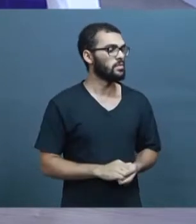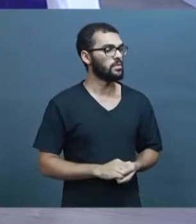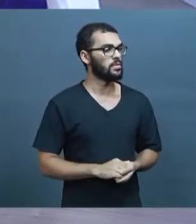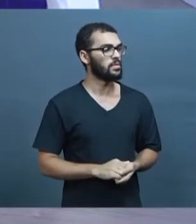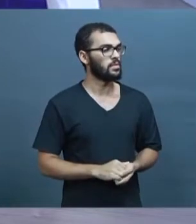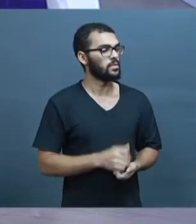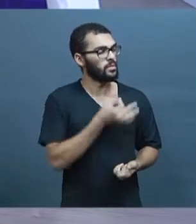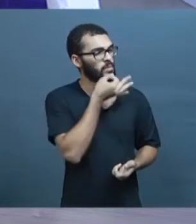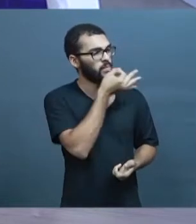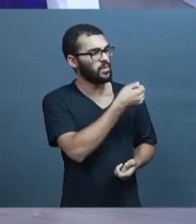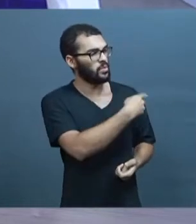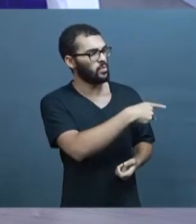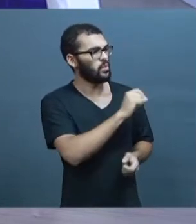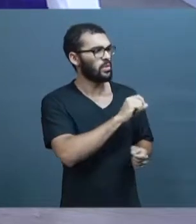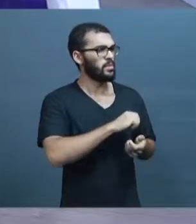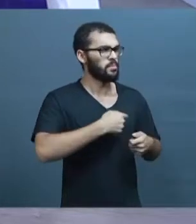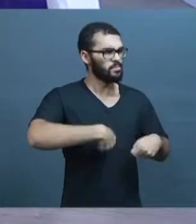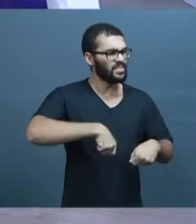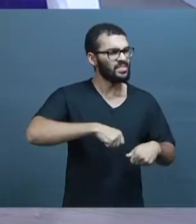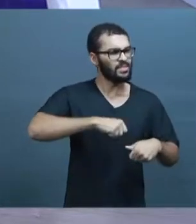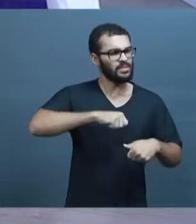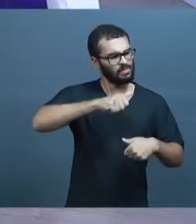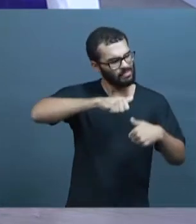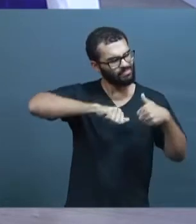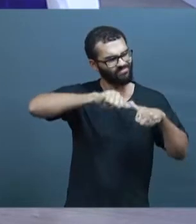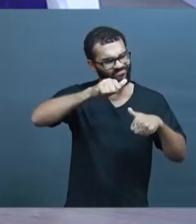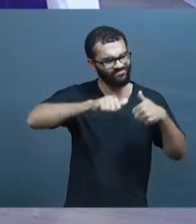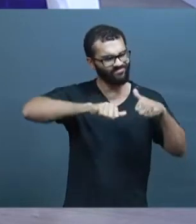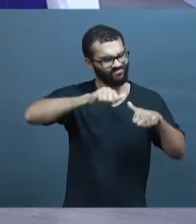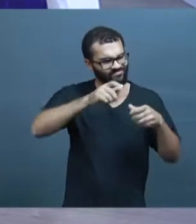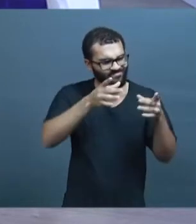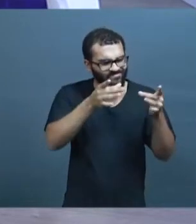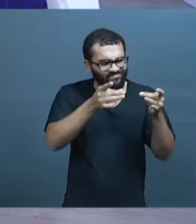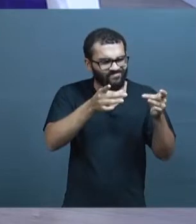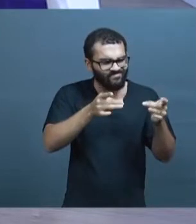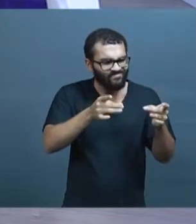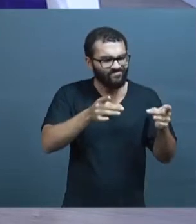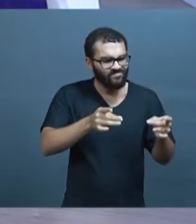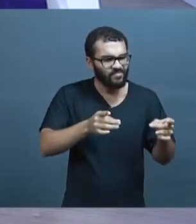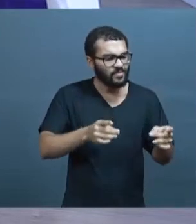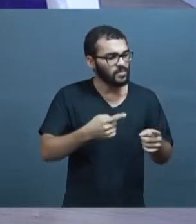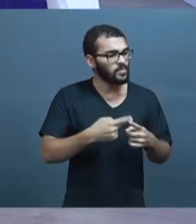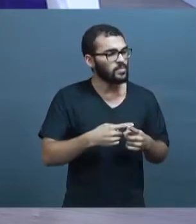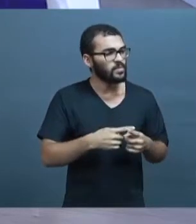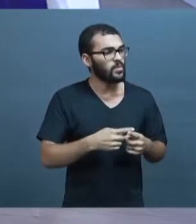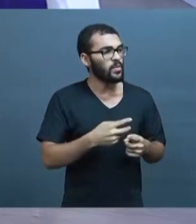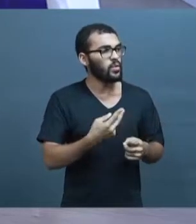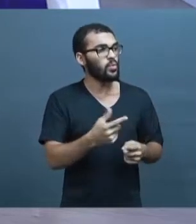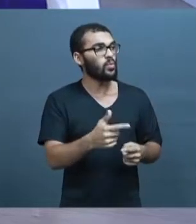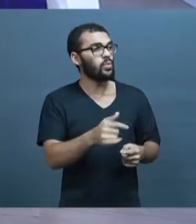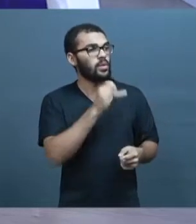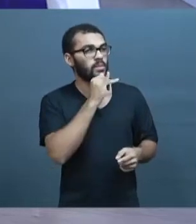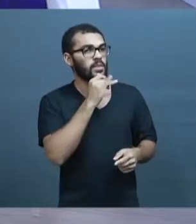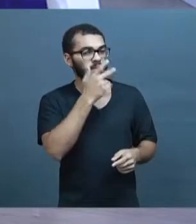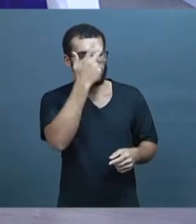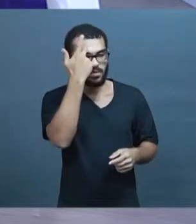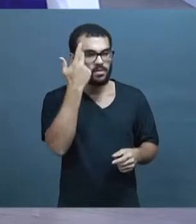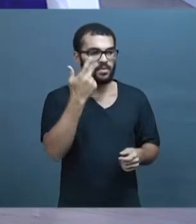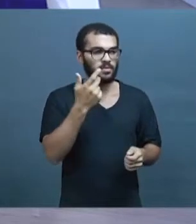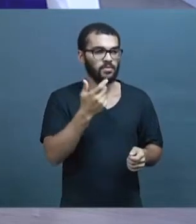com muita seriedade e para que não se tome atitudes ou precipite, né?